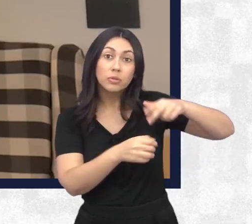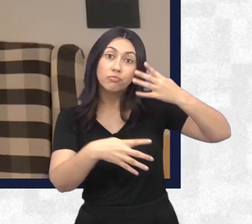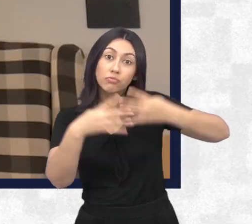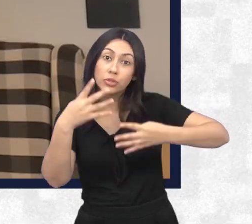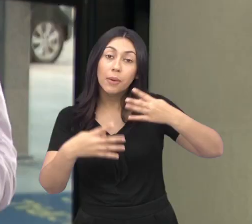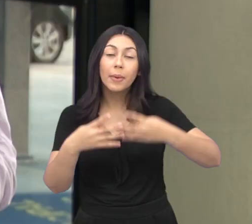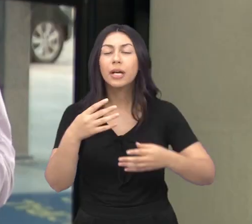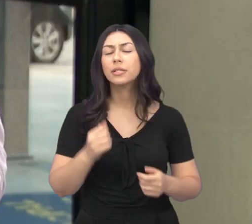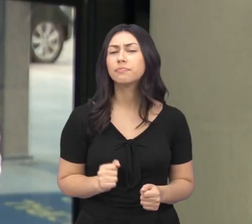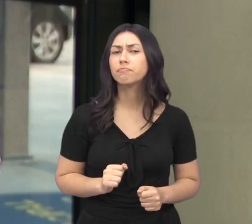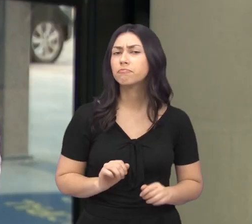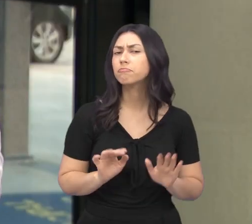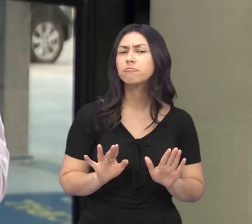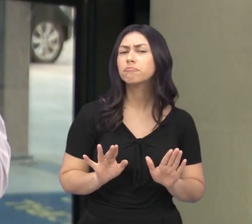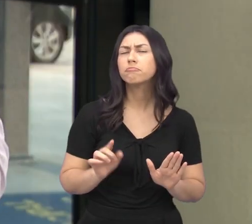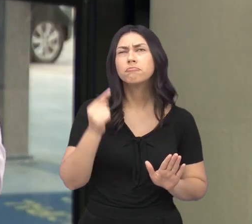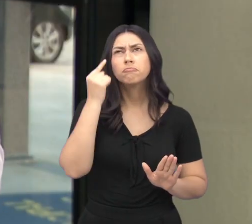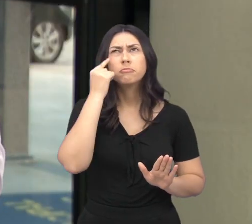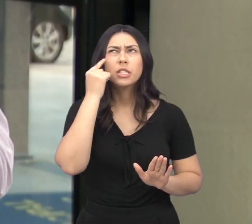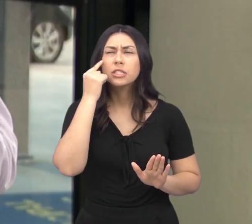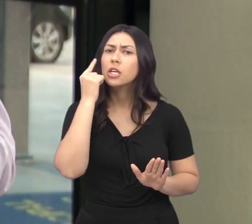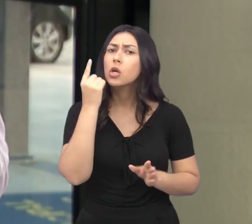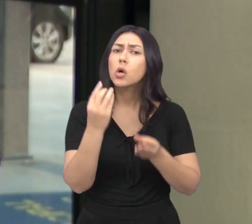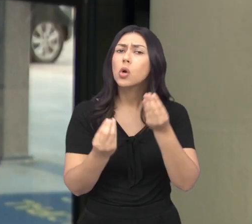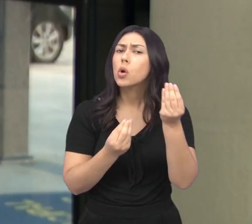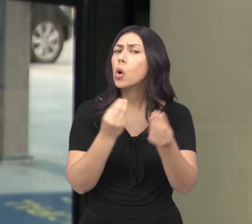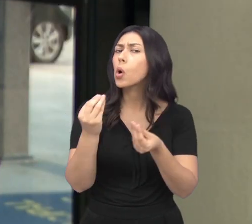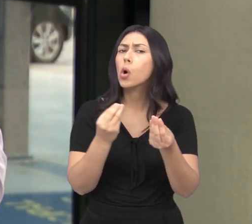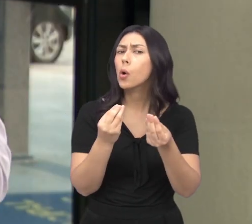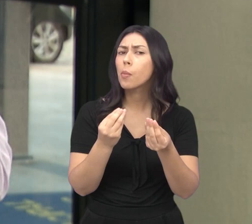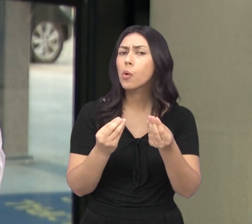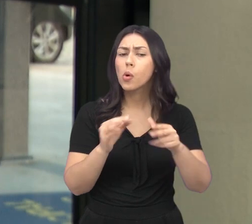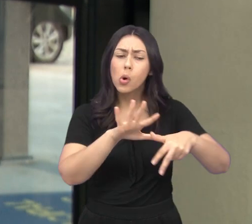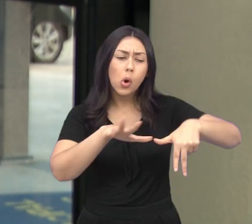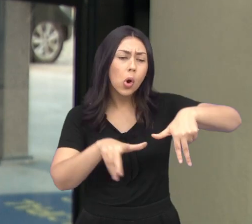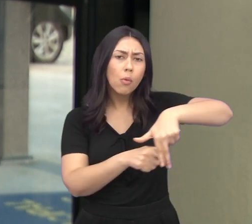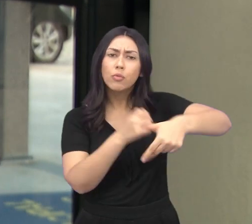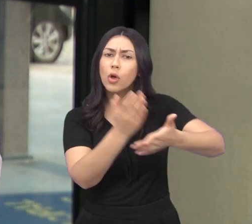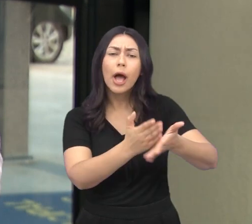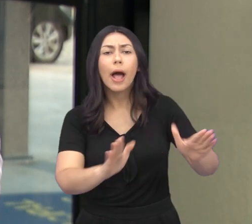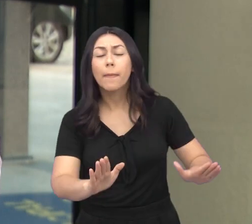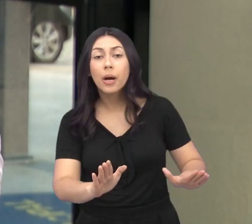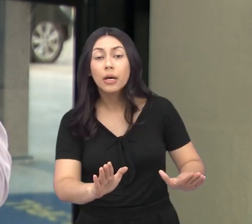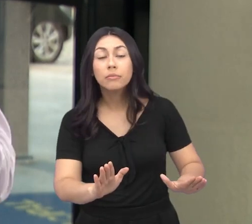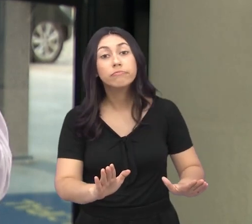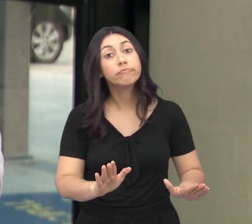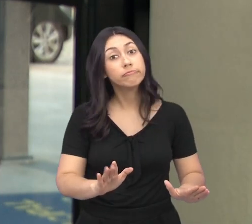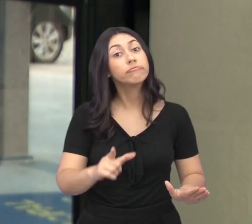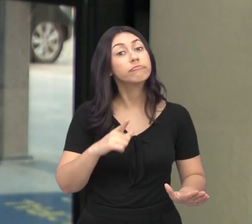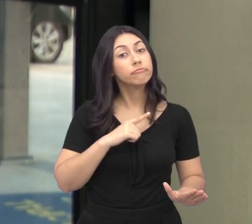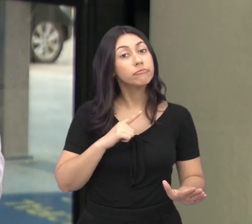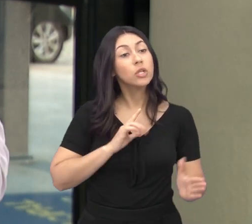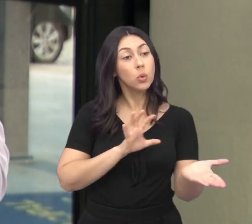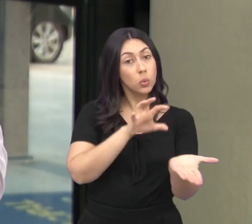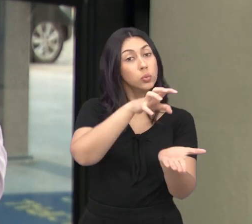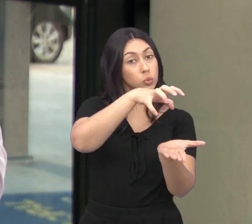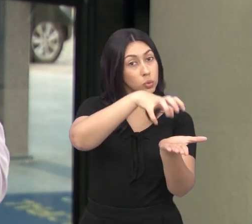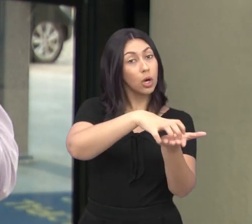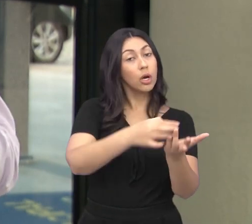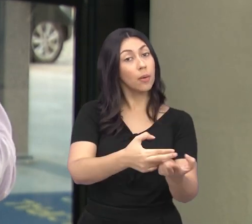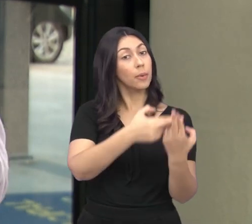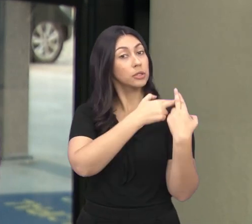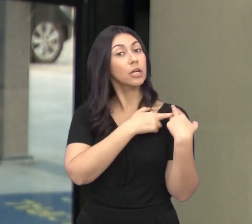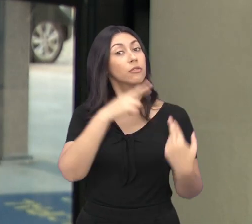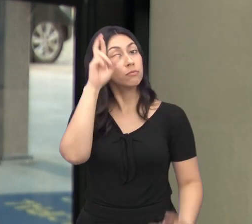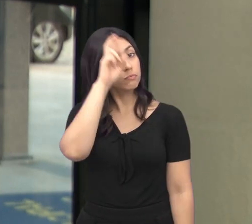da corrupção. Mas aí você deve se perguntar o que fazer então para se combater a corrupção no Brasil. Para isso, existem os